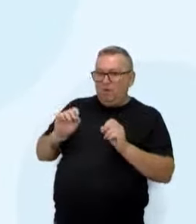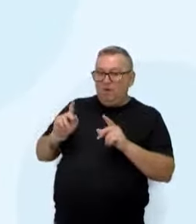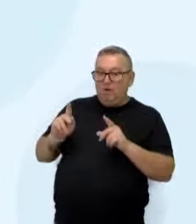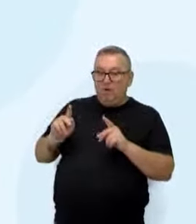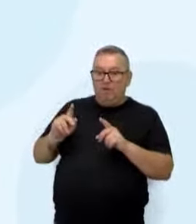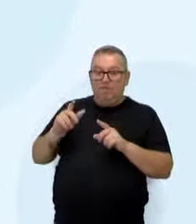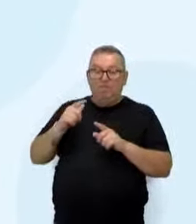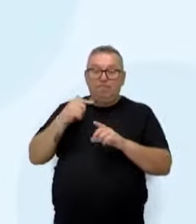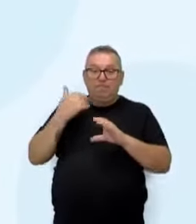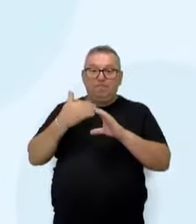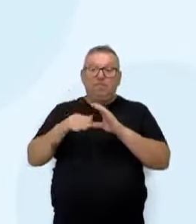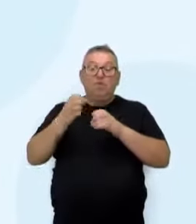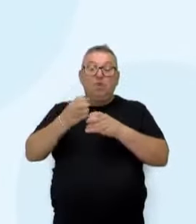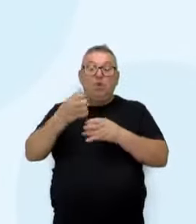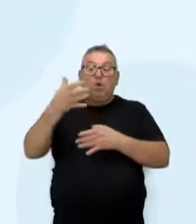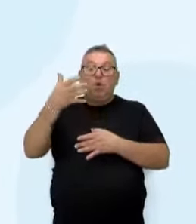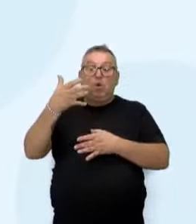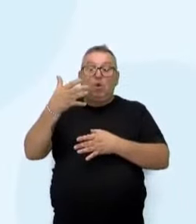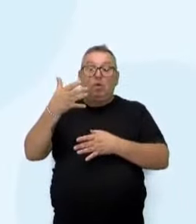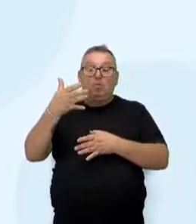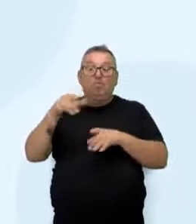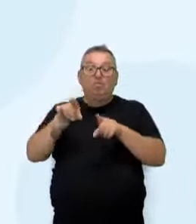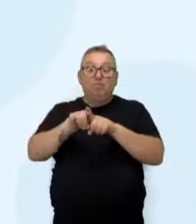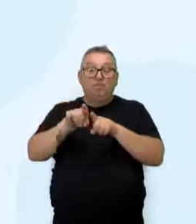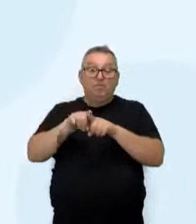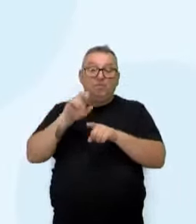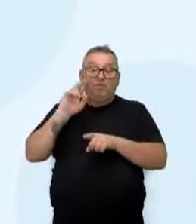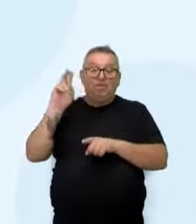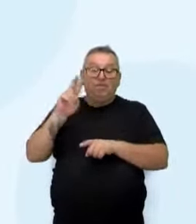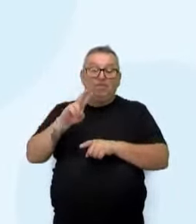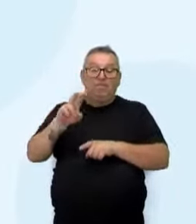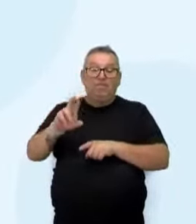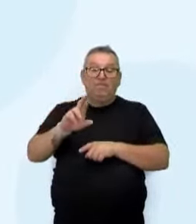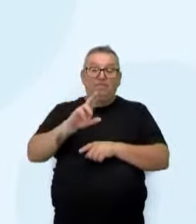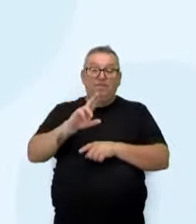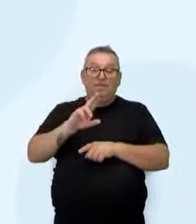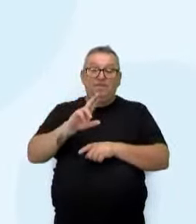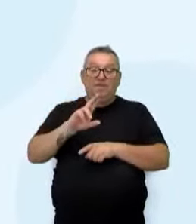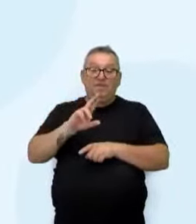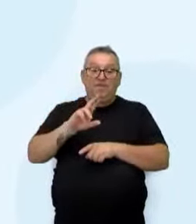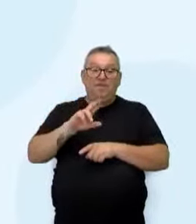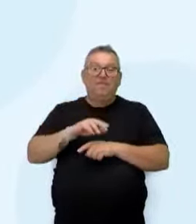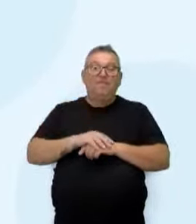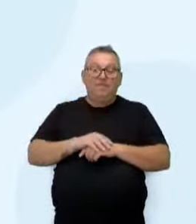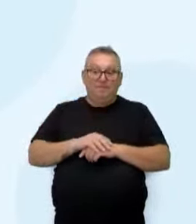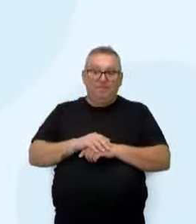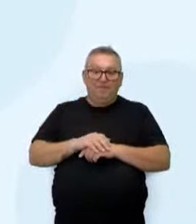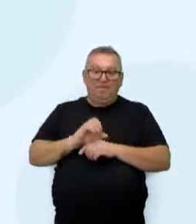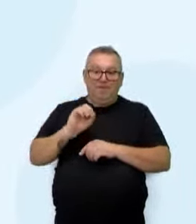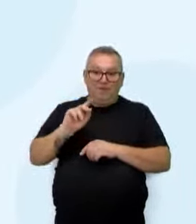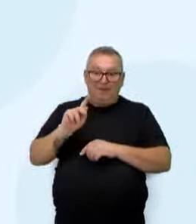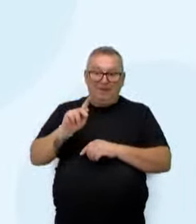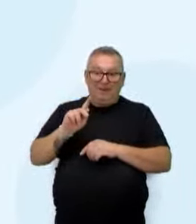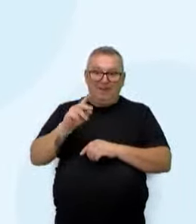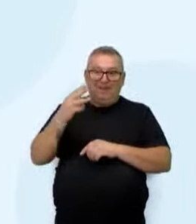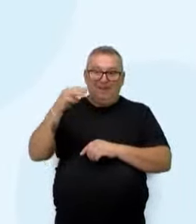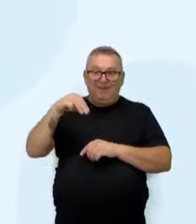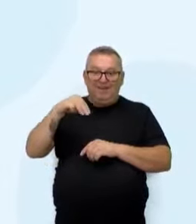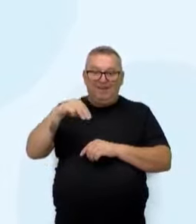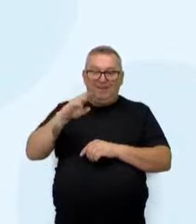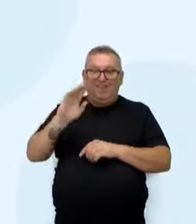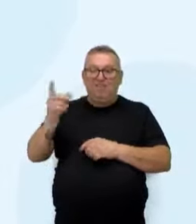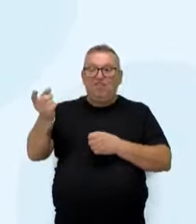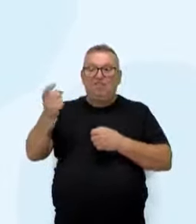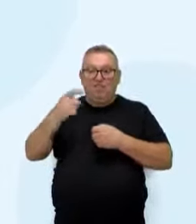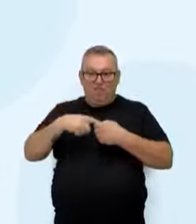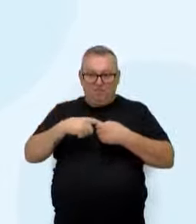bem. Manda pelo chat, que a Elisângela vai estar aí e ela recolhe para a gente essas informações pelo chat, ok? Então, 3 minutos